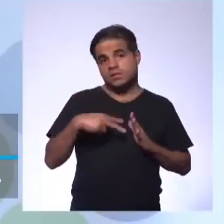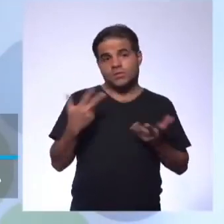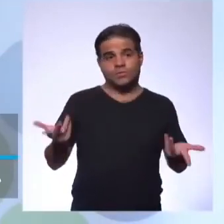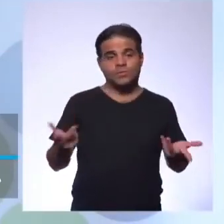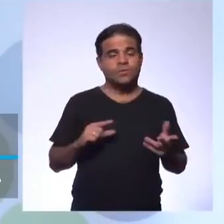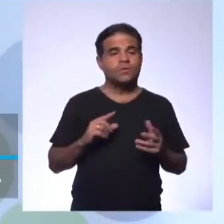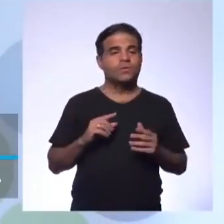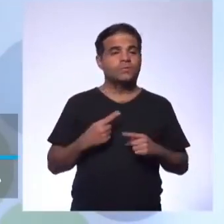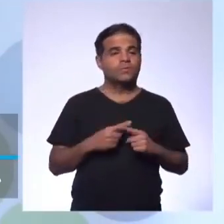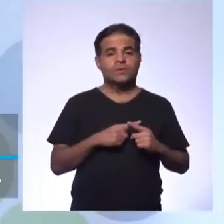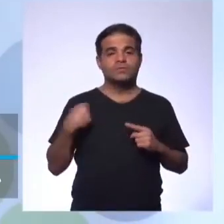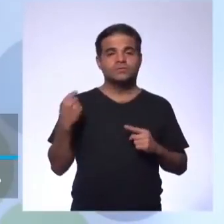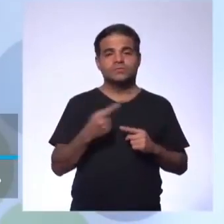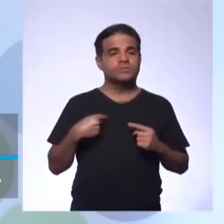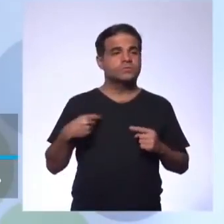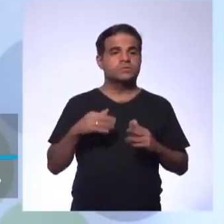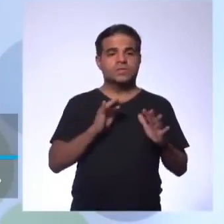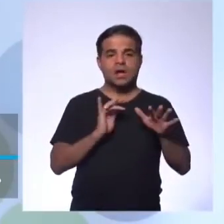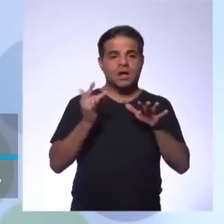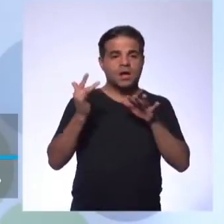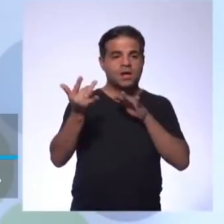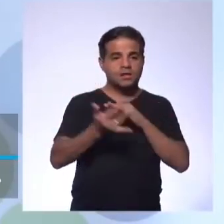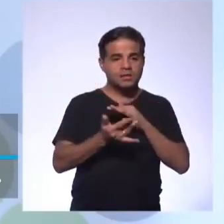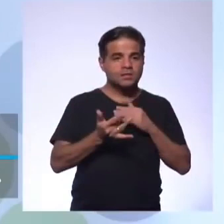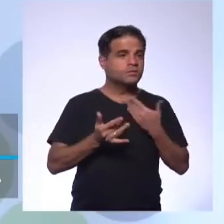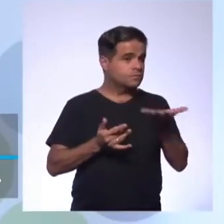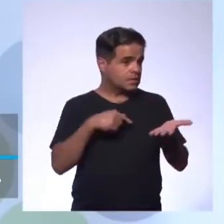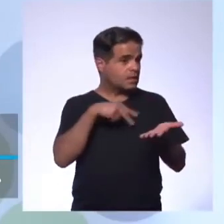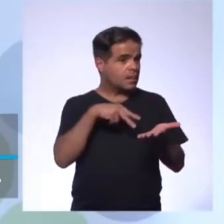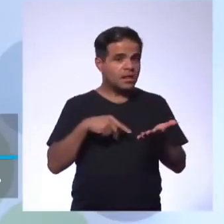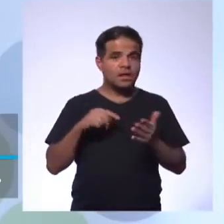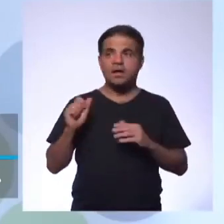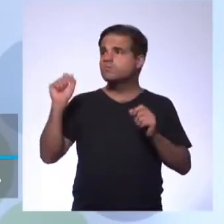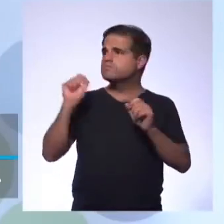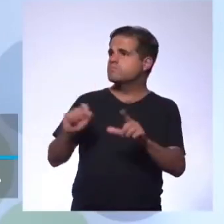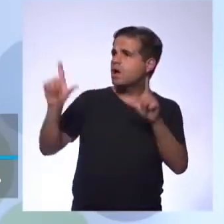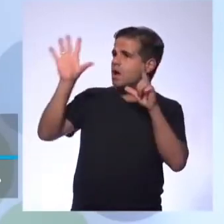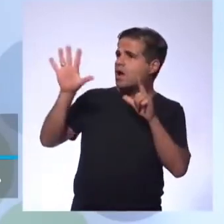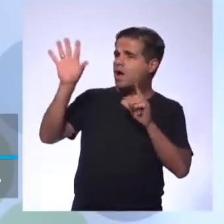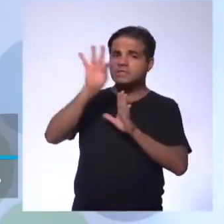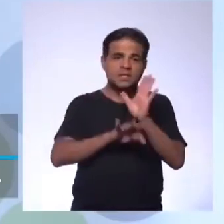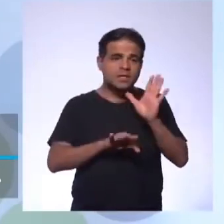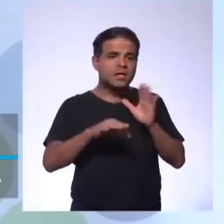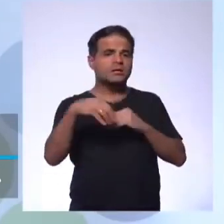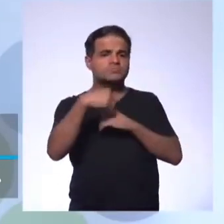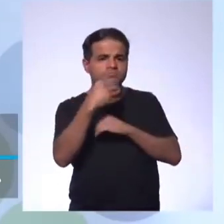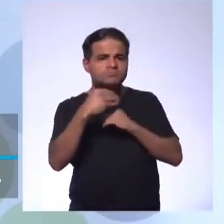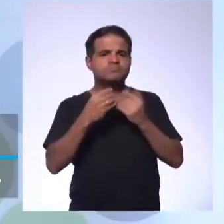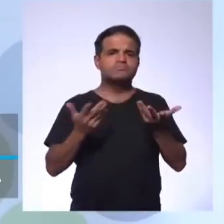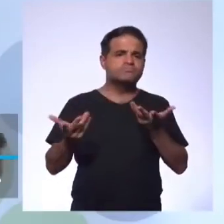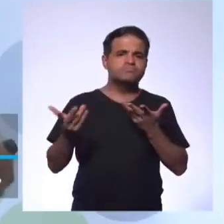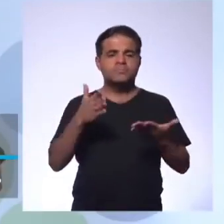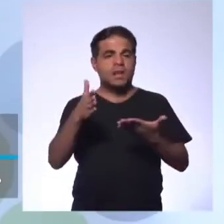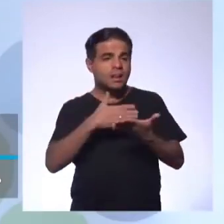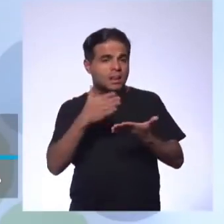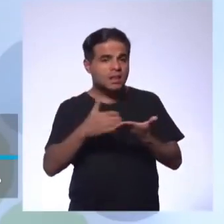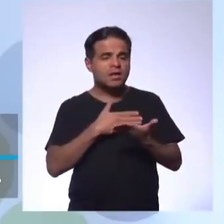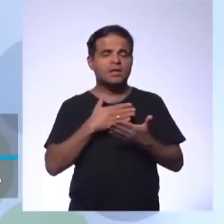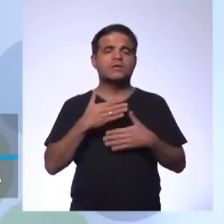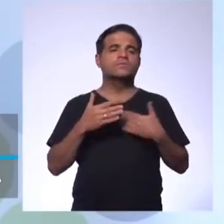Porque hoje, com esse mundo das redes sociais, você está lendo imagens, lendo textos, lendo mensagens,